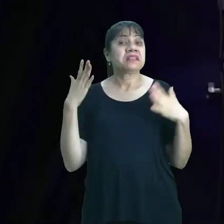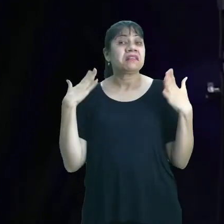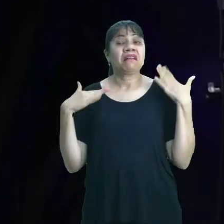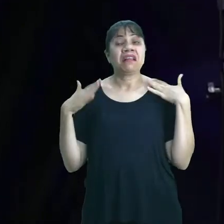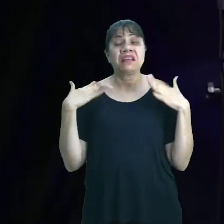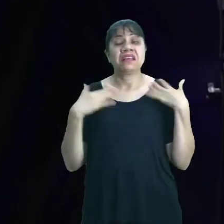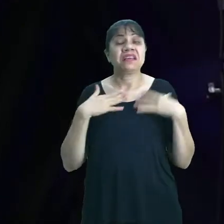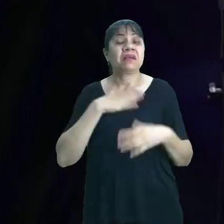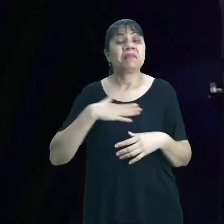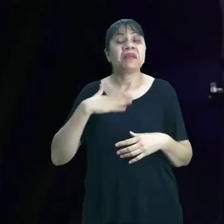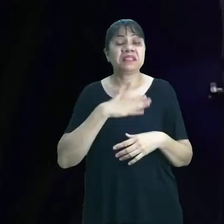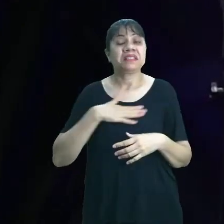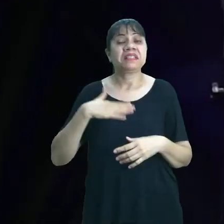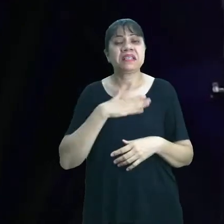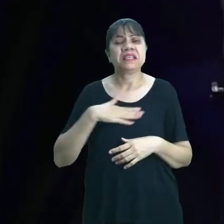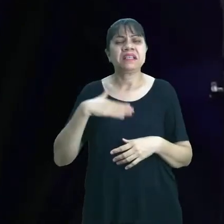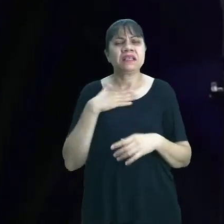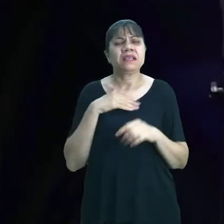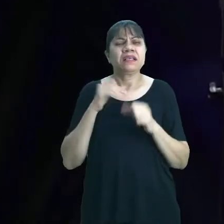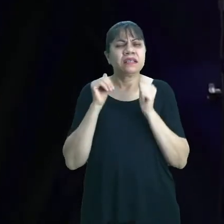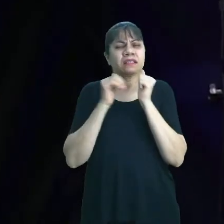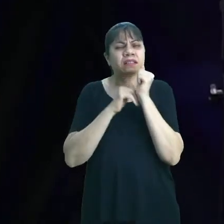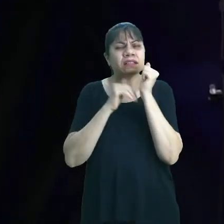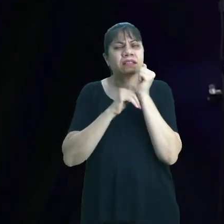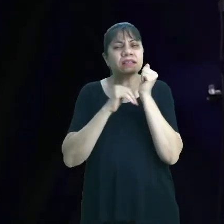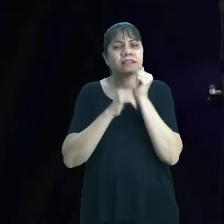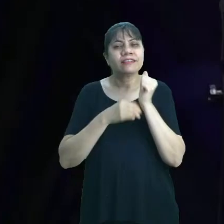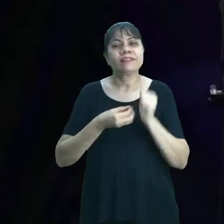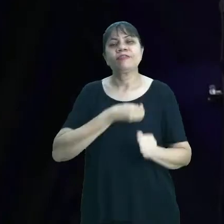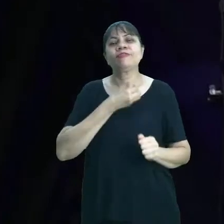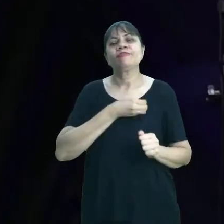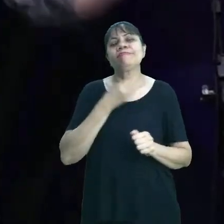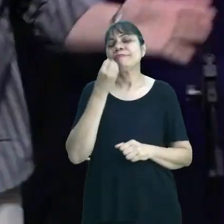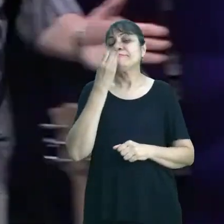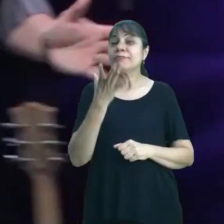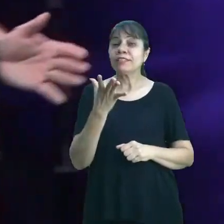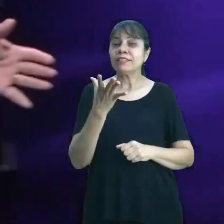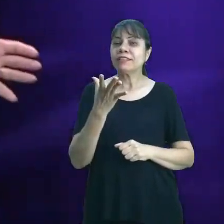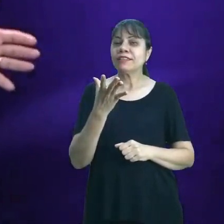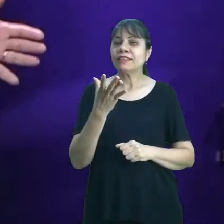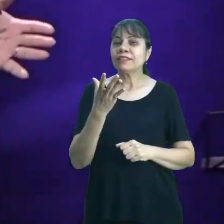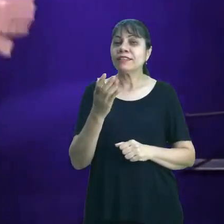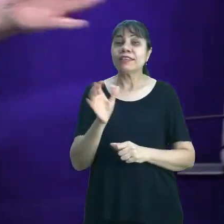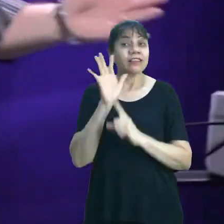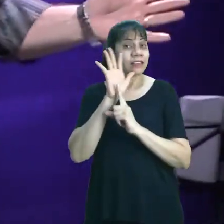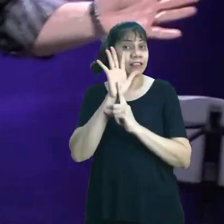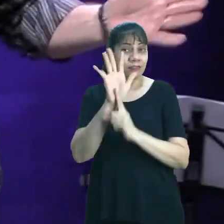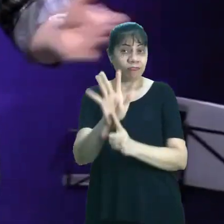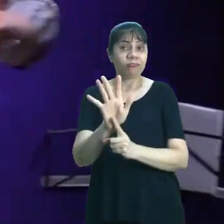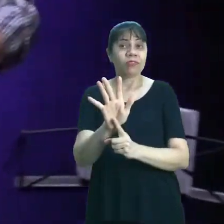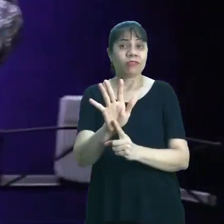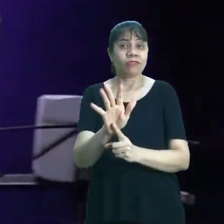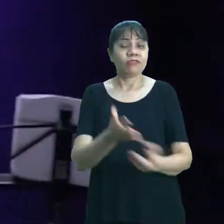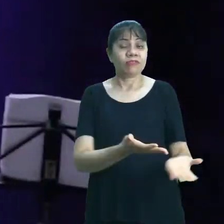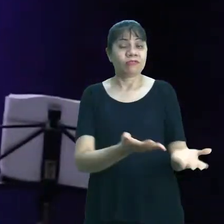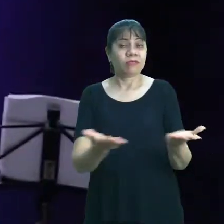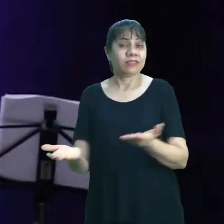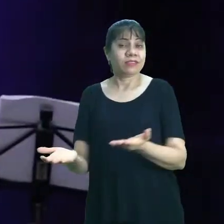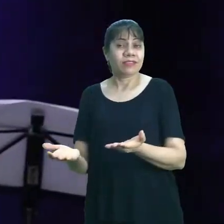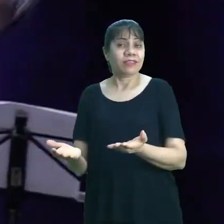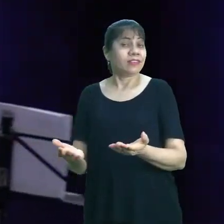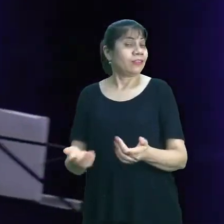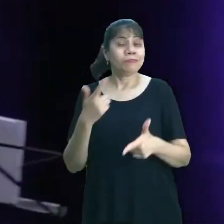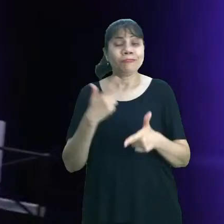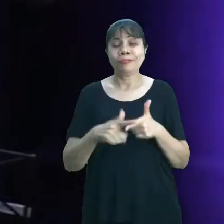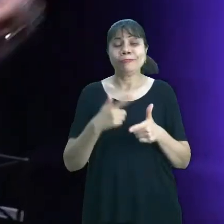significado, segredo de viver bem. E ele apresenta, por exemplo, que o dilema de sempre: por